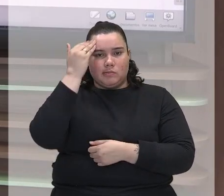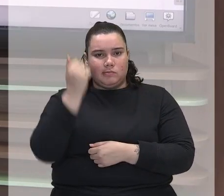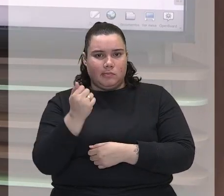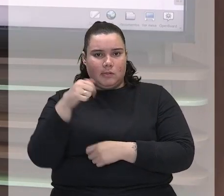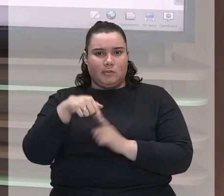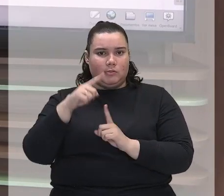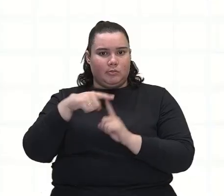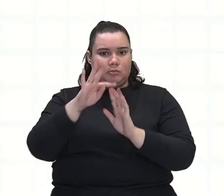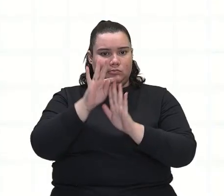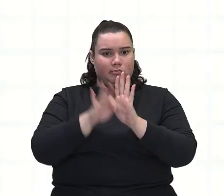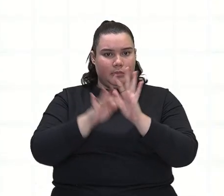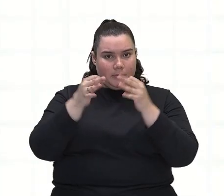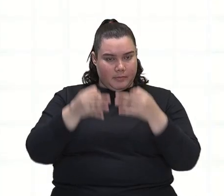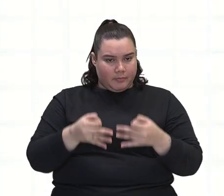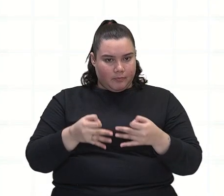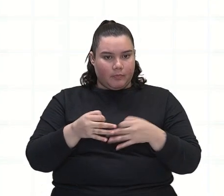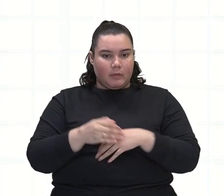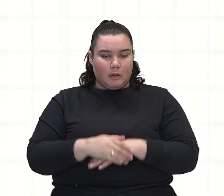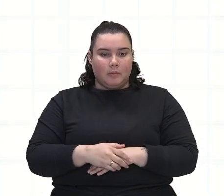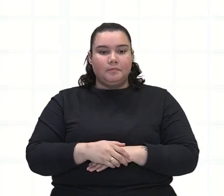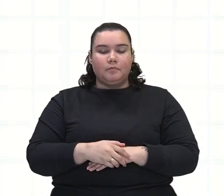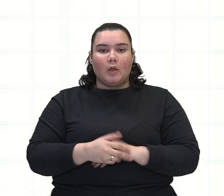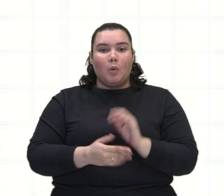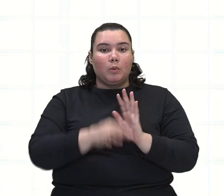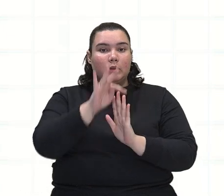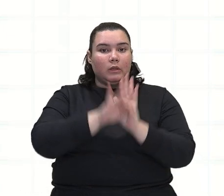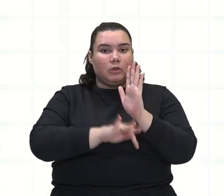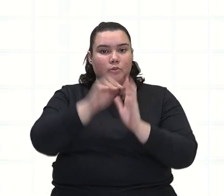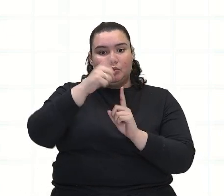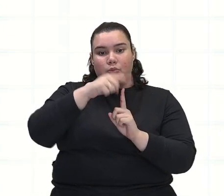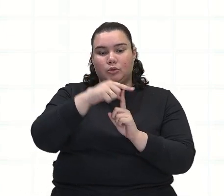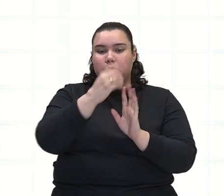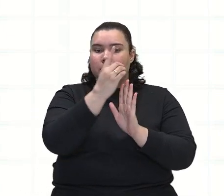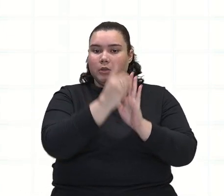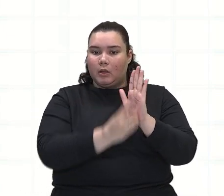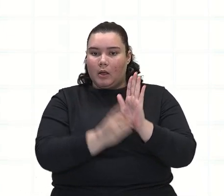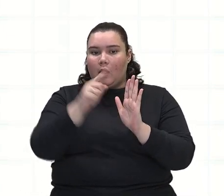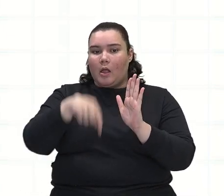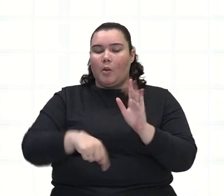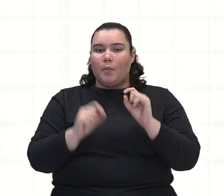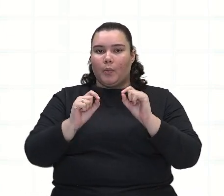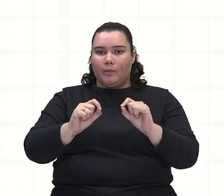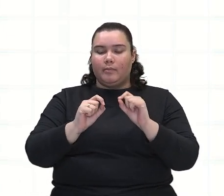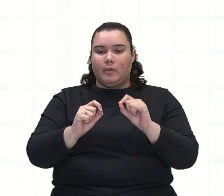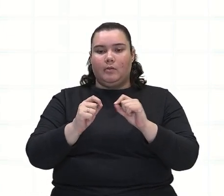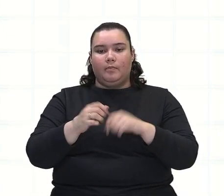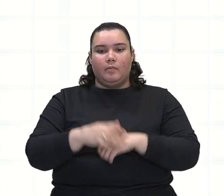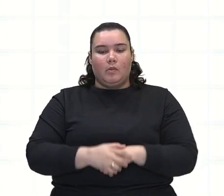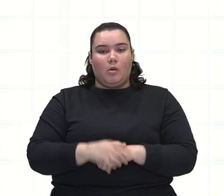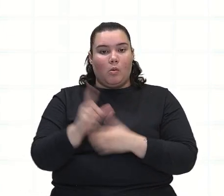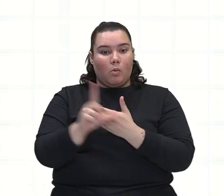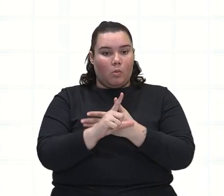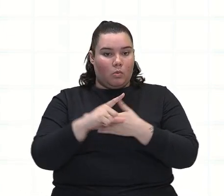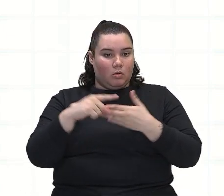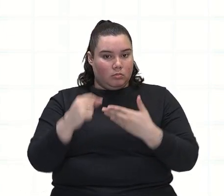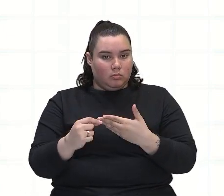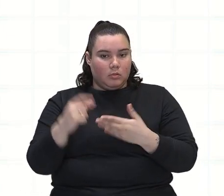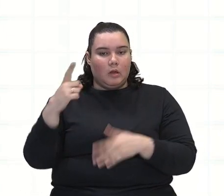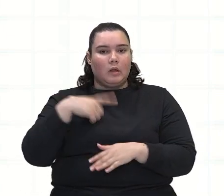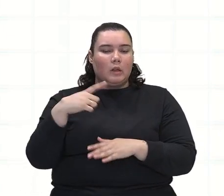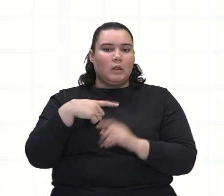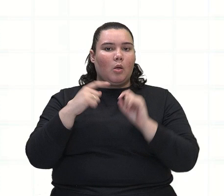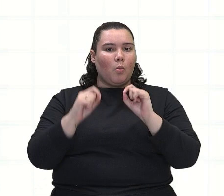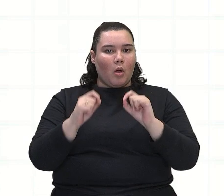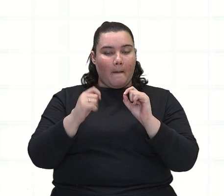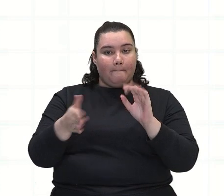esse texto? Então, vamos entender. O tipo textual dissertativo é aquele texto em que o autor,